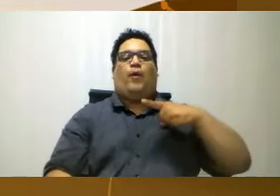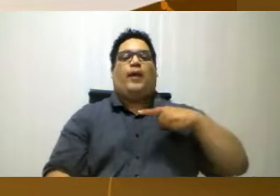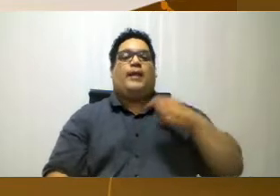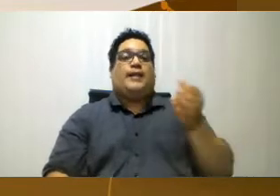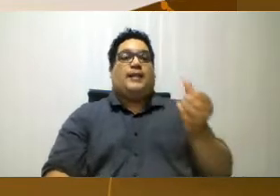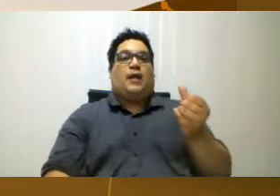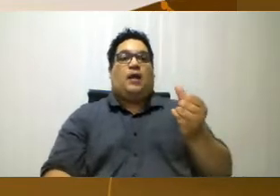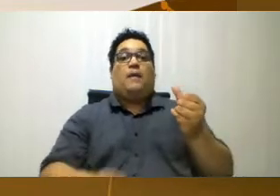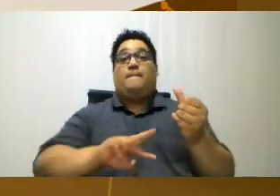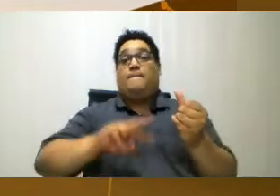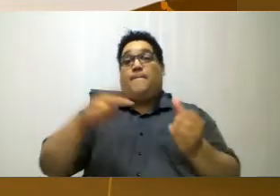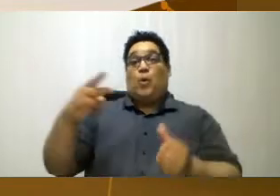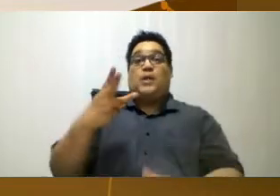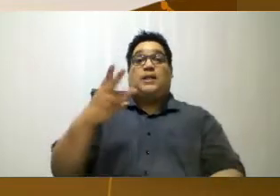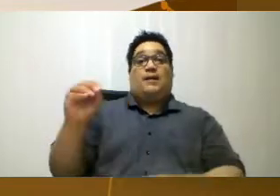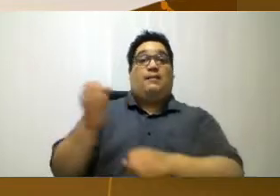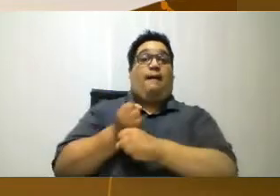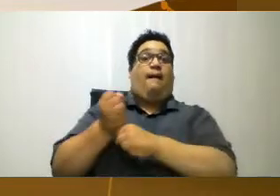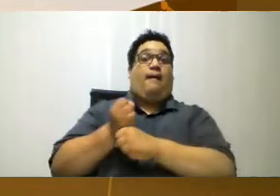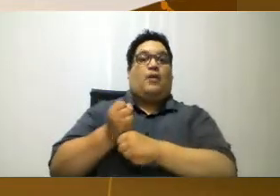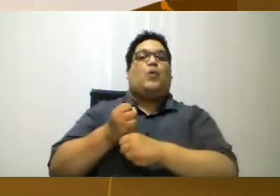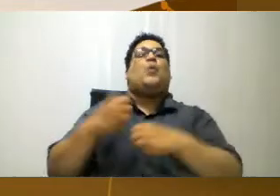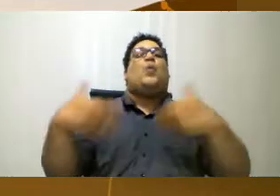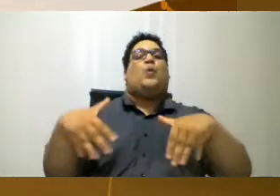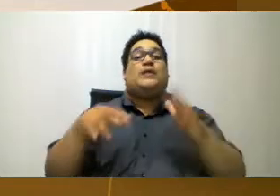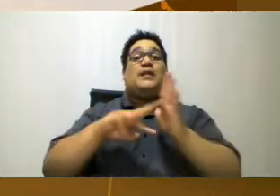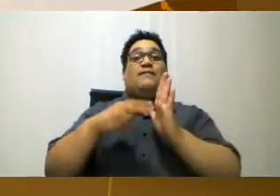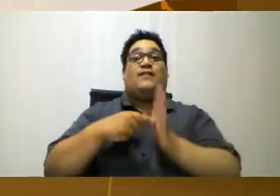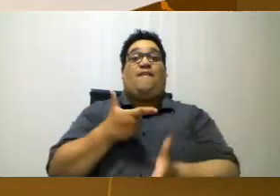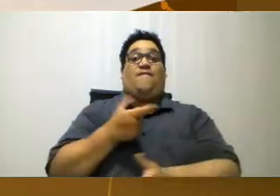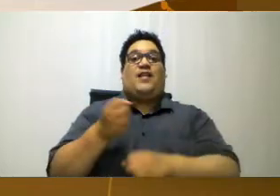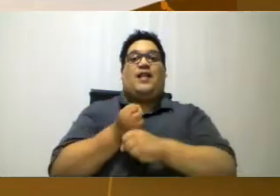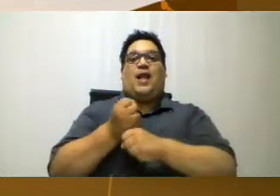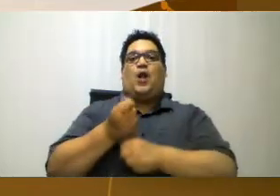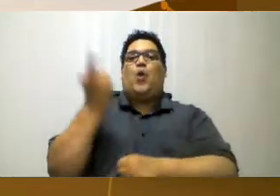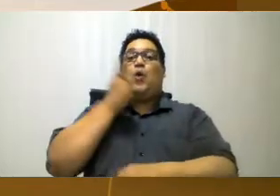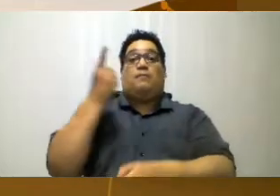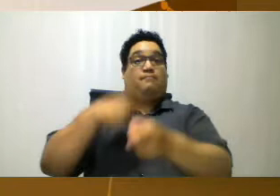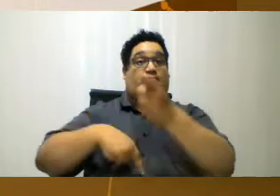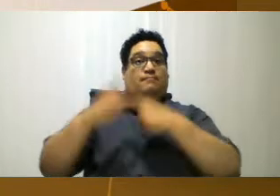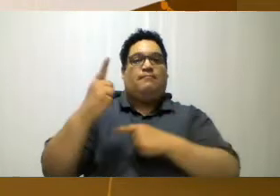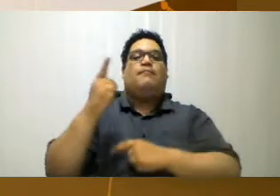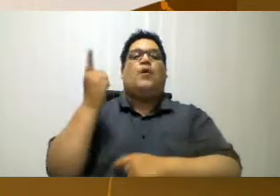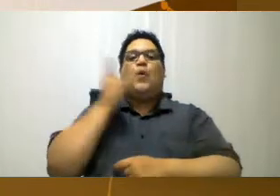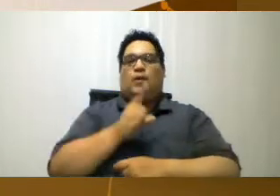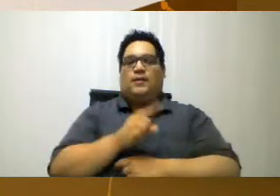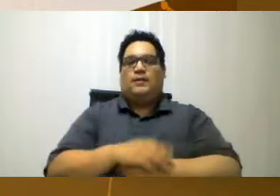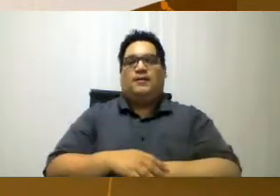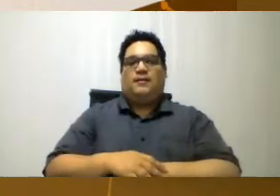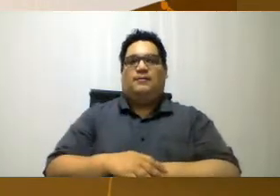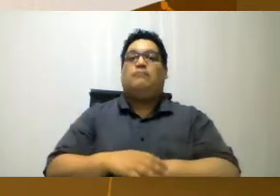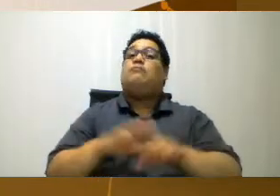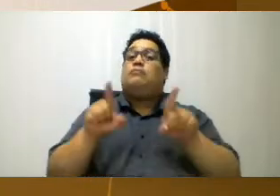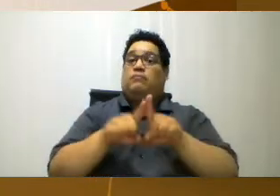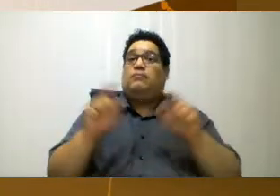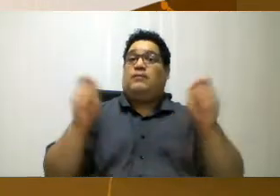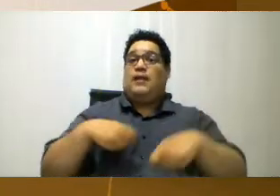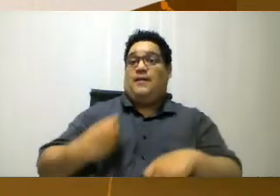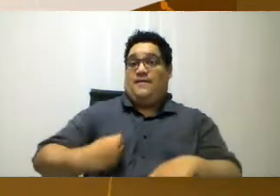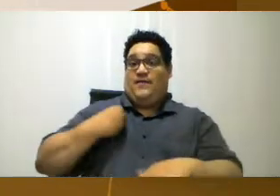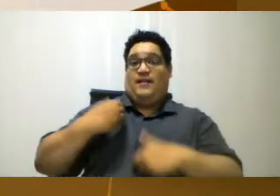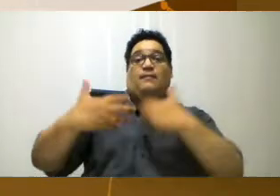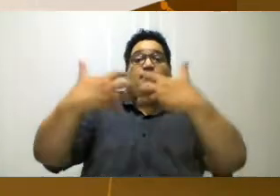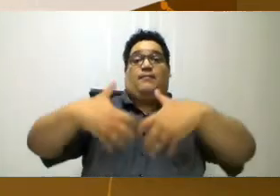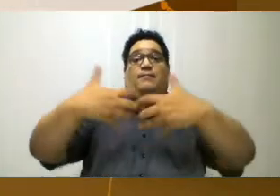ou seja, um ganho aí estimado de 24, 20 anos, né, superior a 20 anos, você pode estender de vida útil no